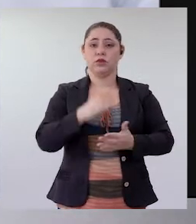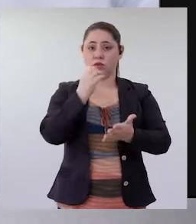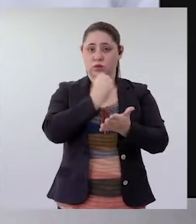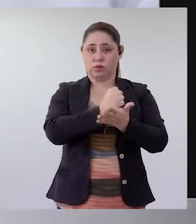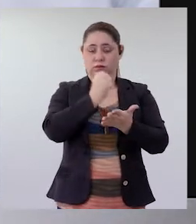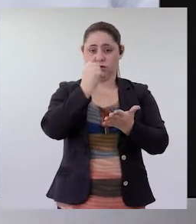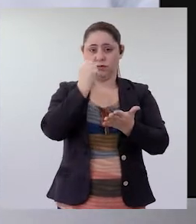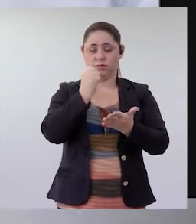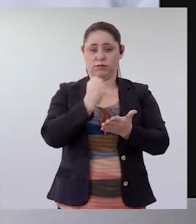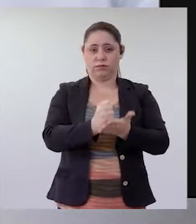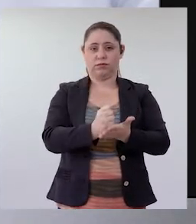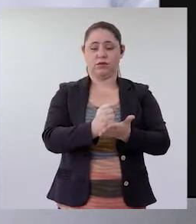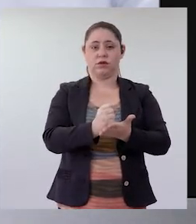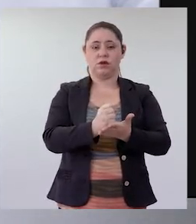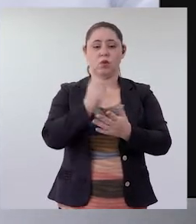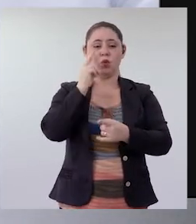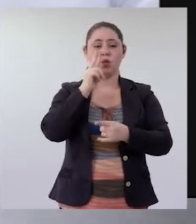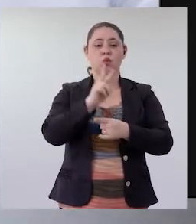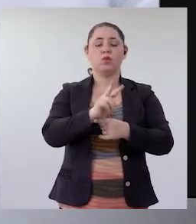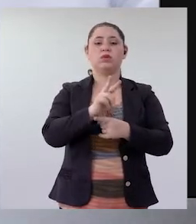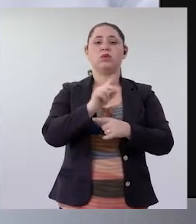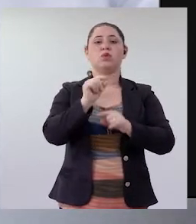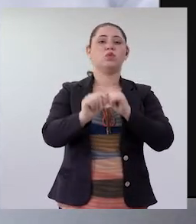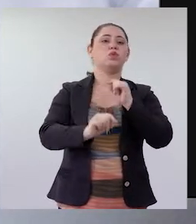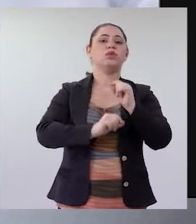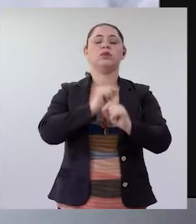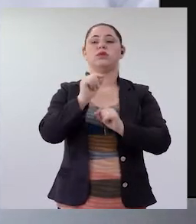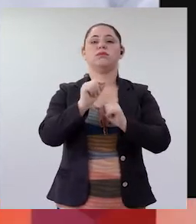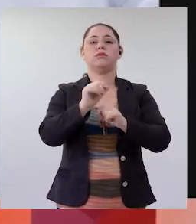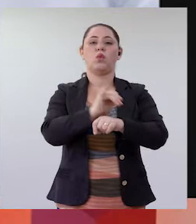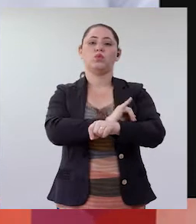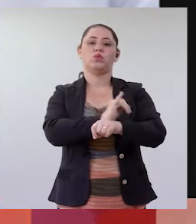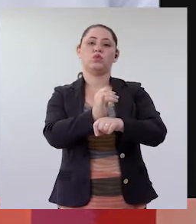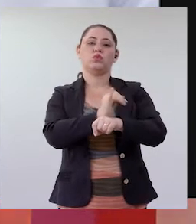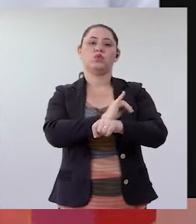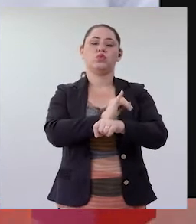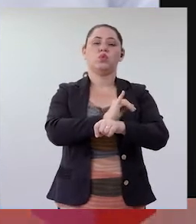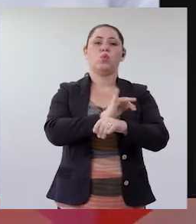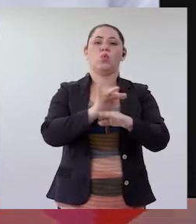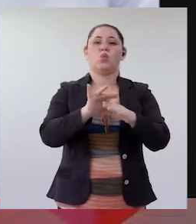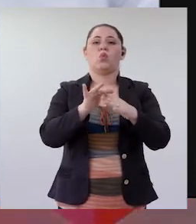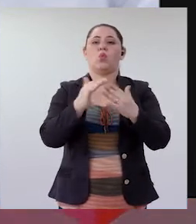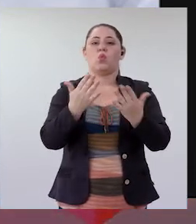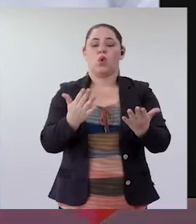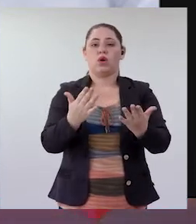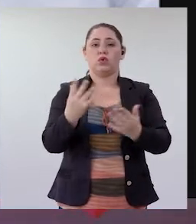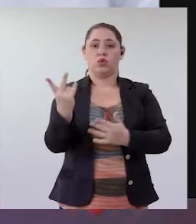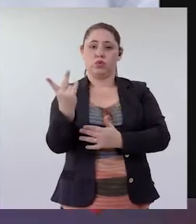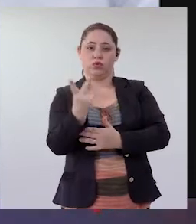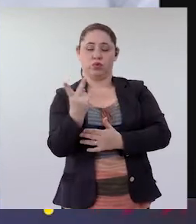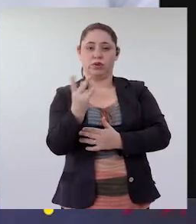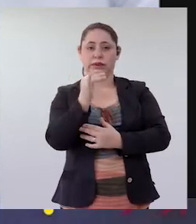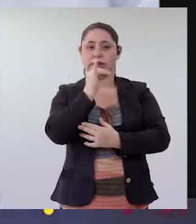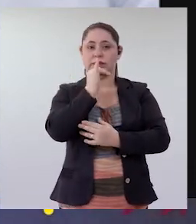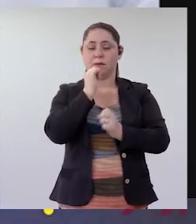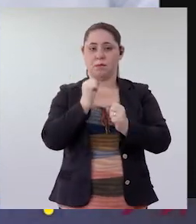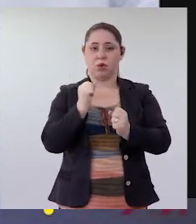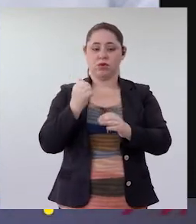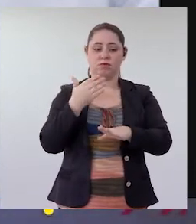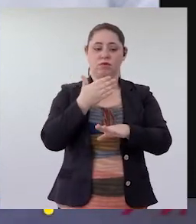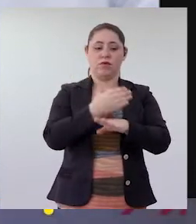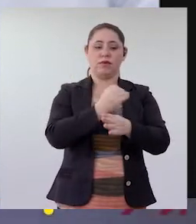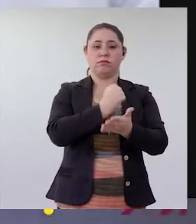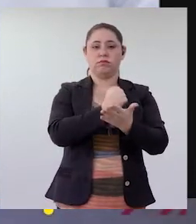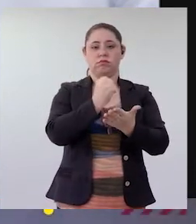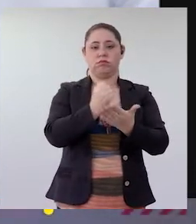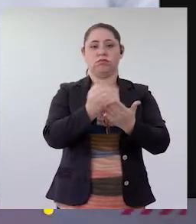O cartório, ele vai cuidar de medidas de ordem consensual. Então, para que a